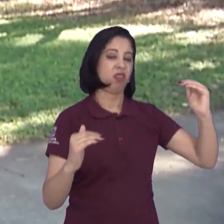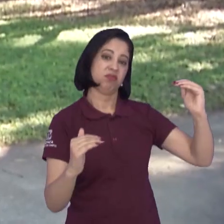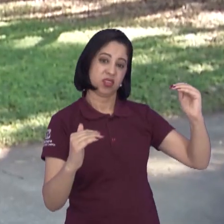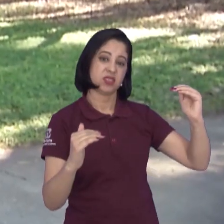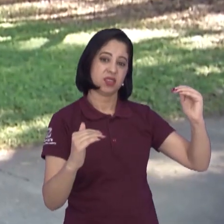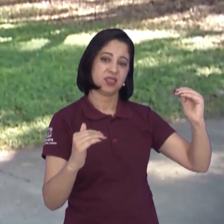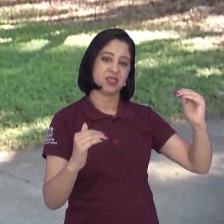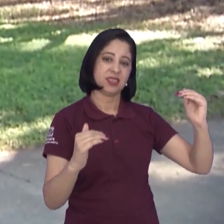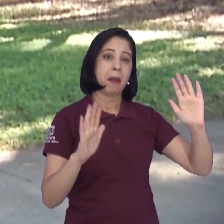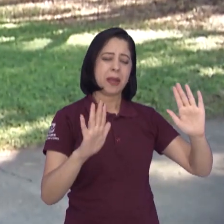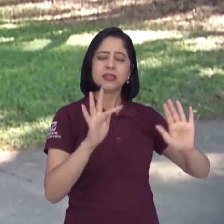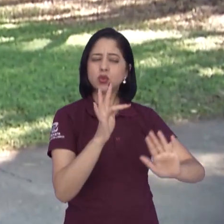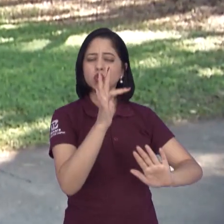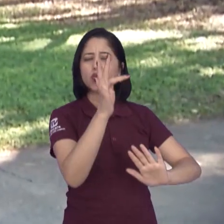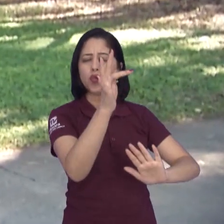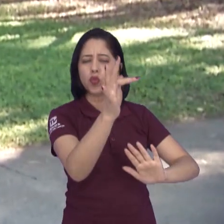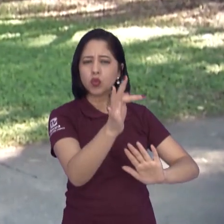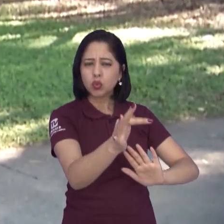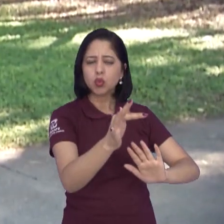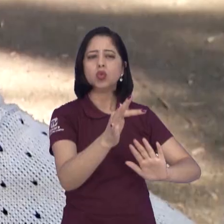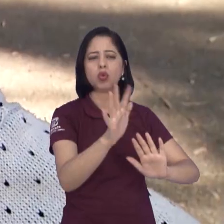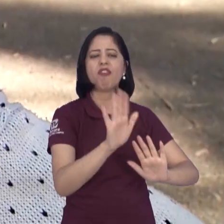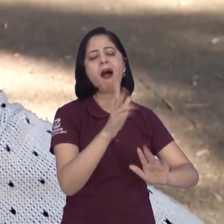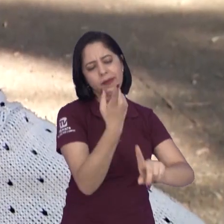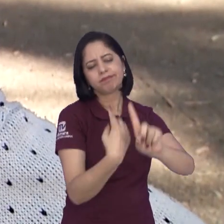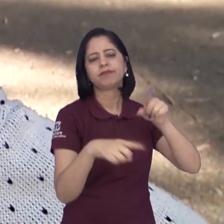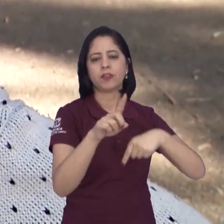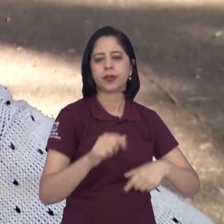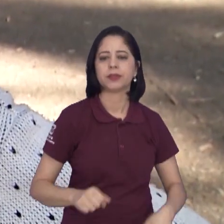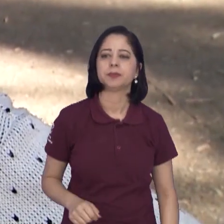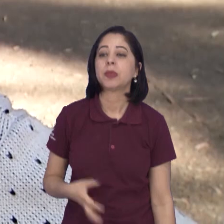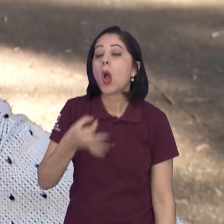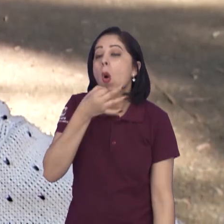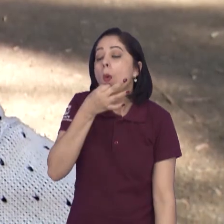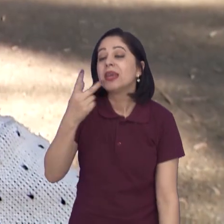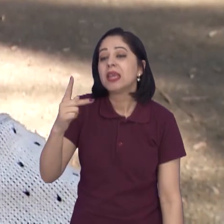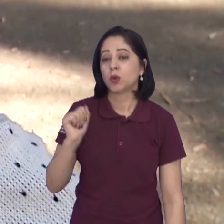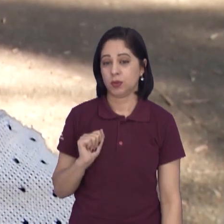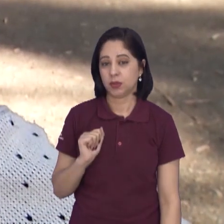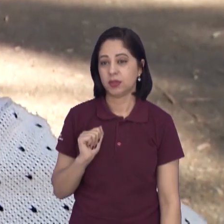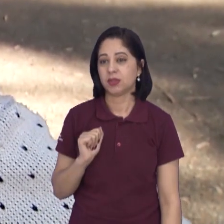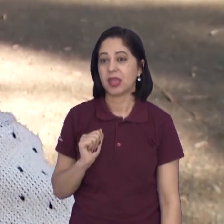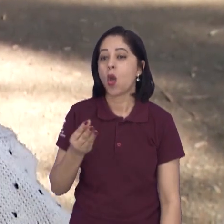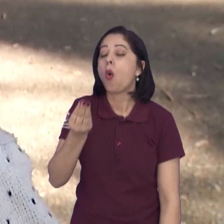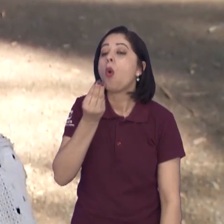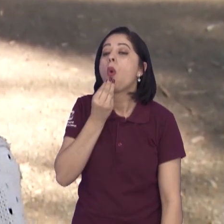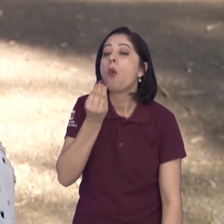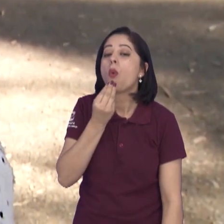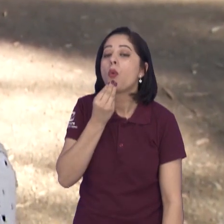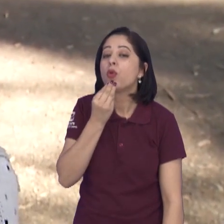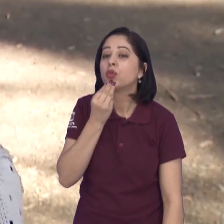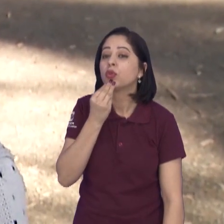acho que mais para frente, quanto mais o tempo for passando, isso vai melhorando. Qual que é a sua opinião sobre a igualdade de oportunidade